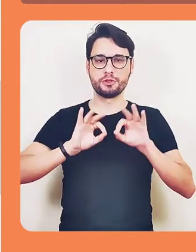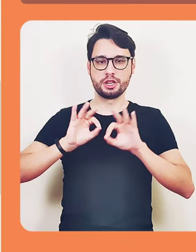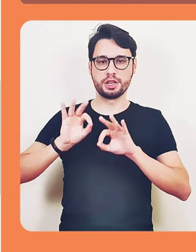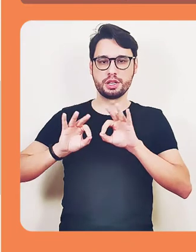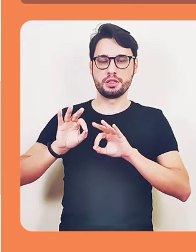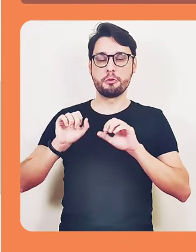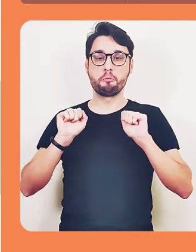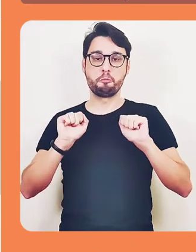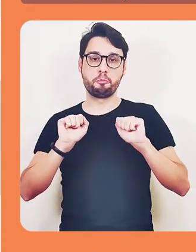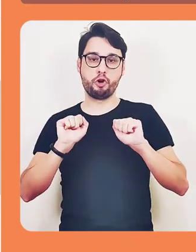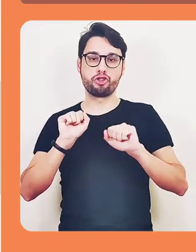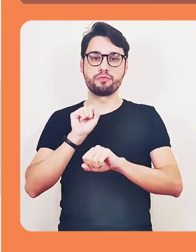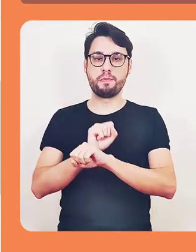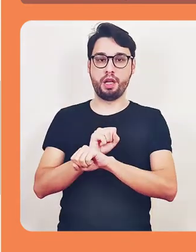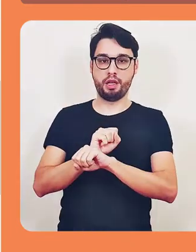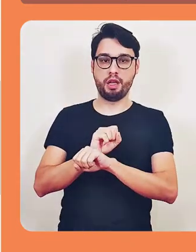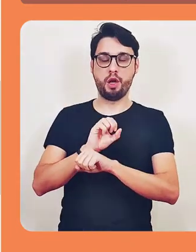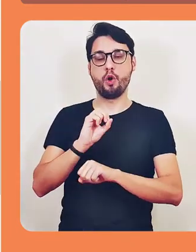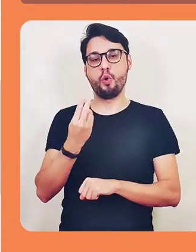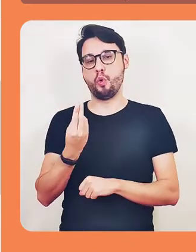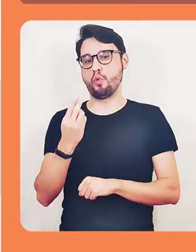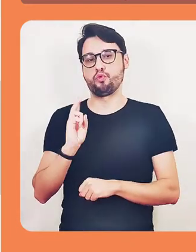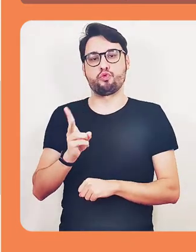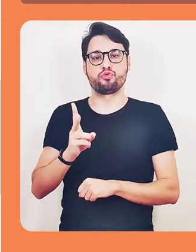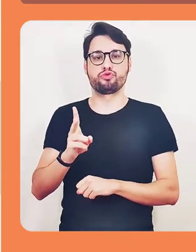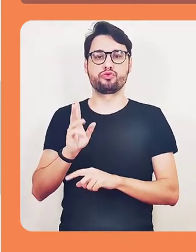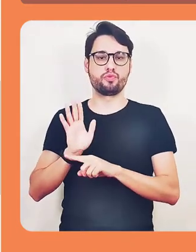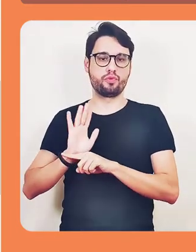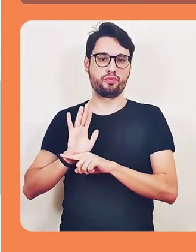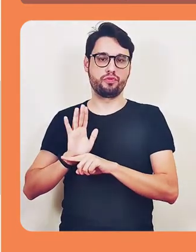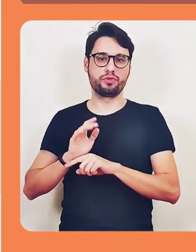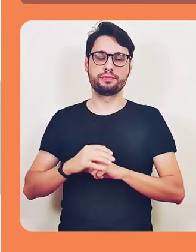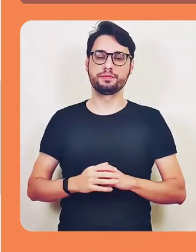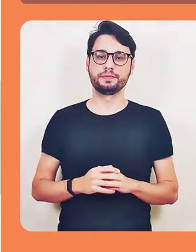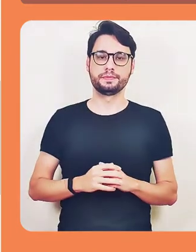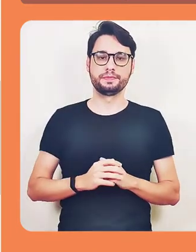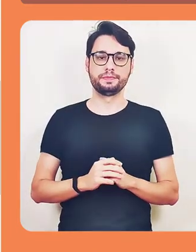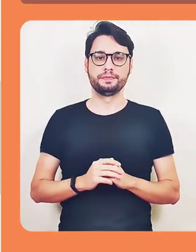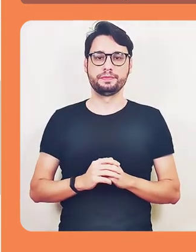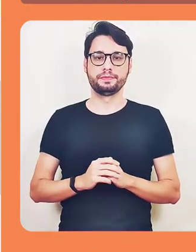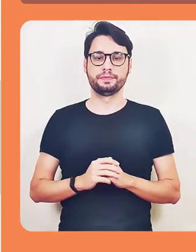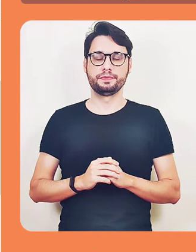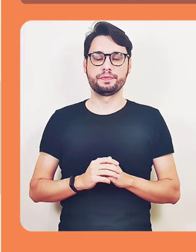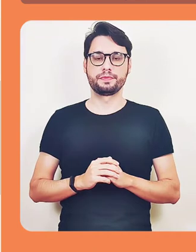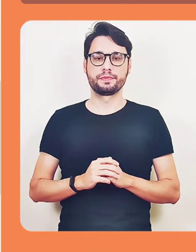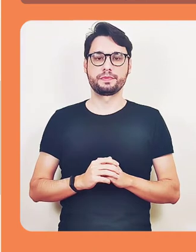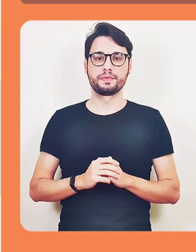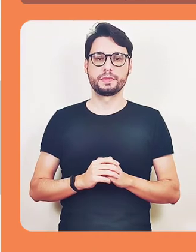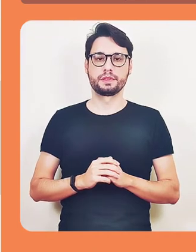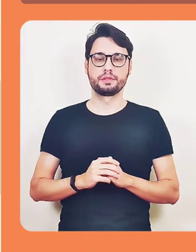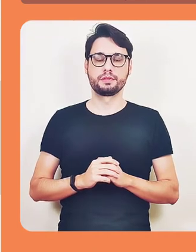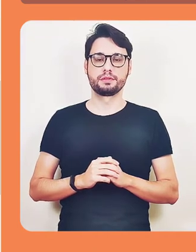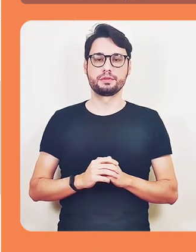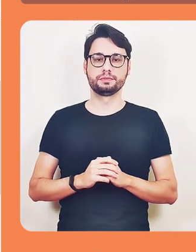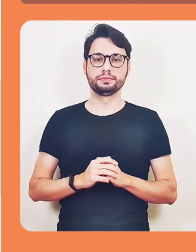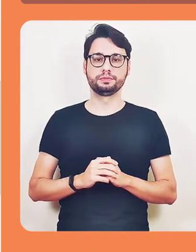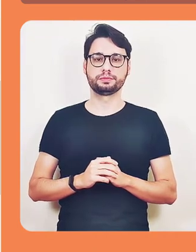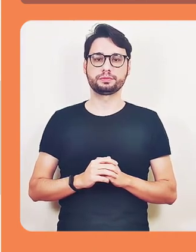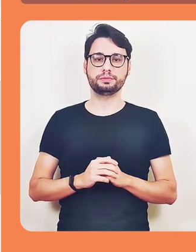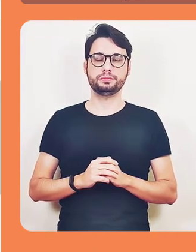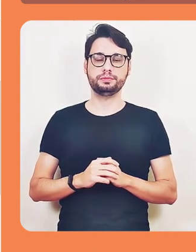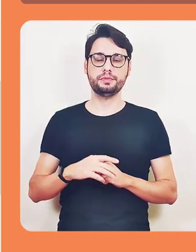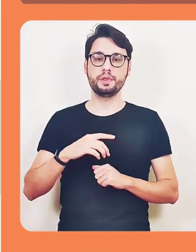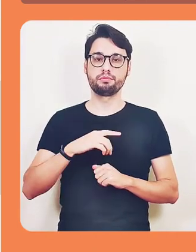segundos, dependendo da sua opção. É você que especifica. E ele pode parar ou não o vídeo. Se